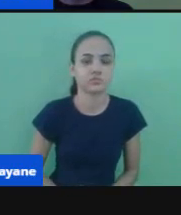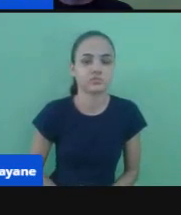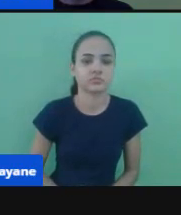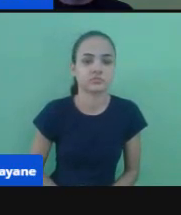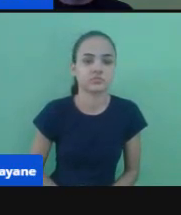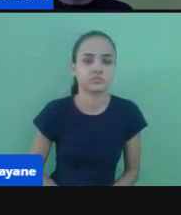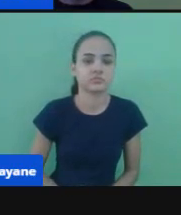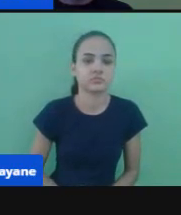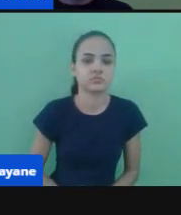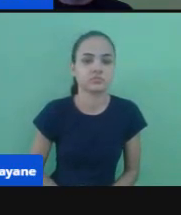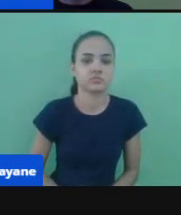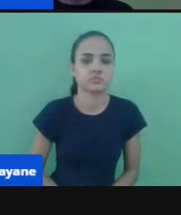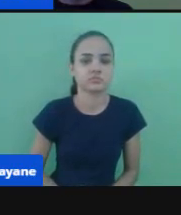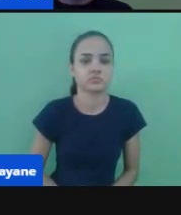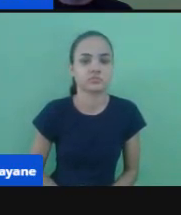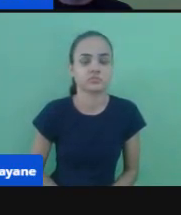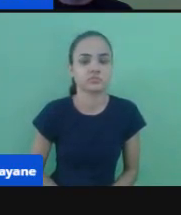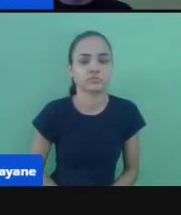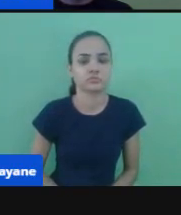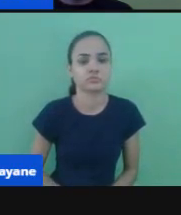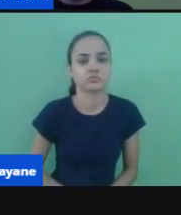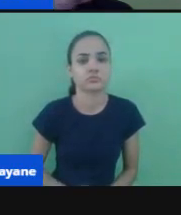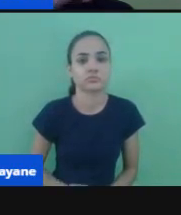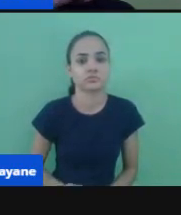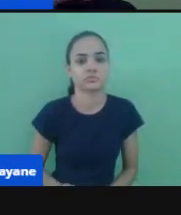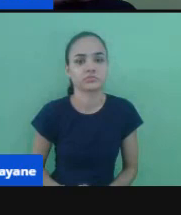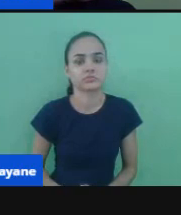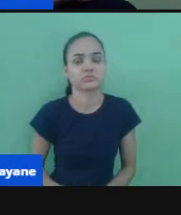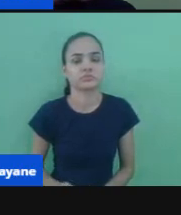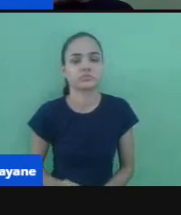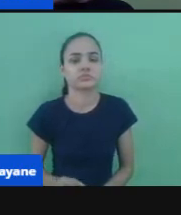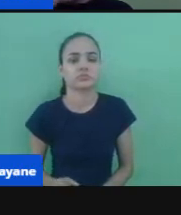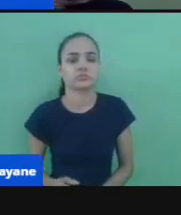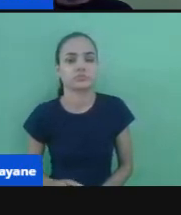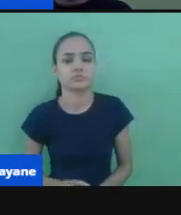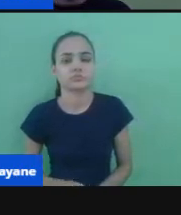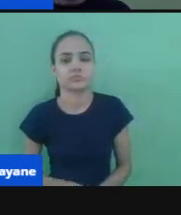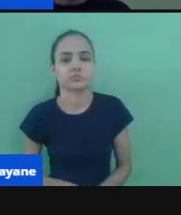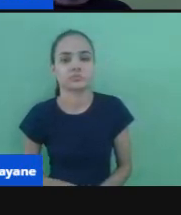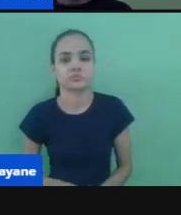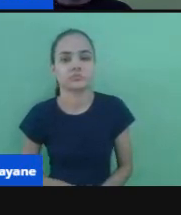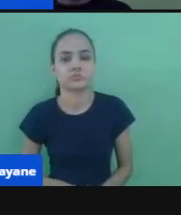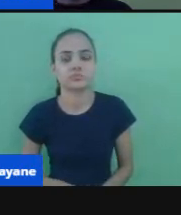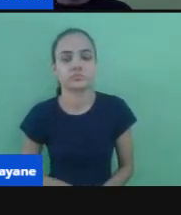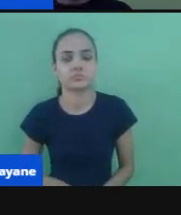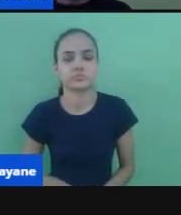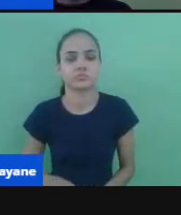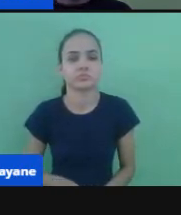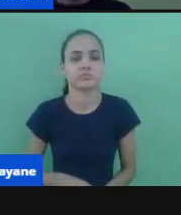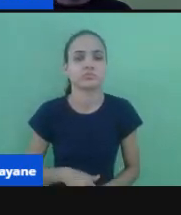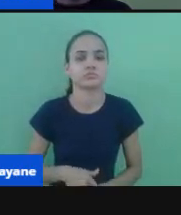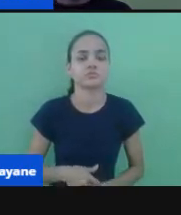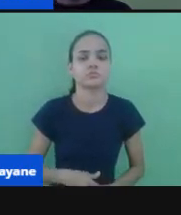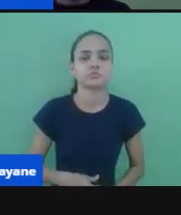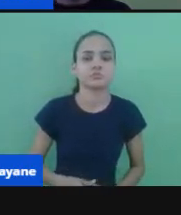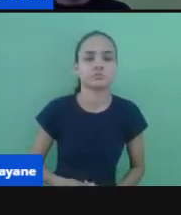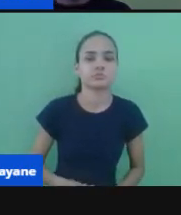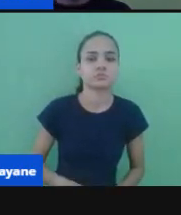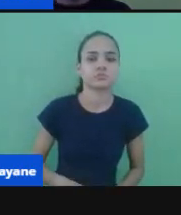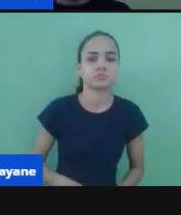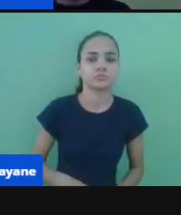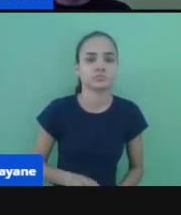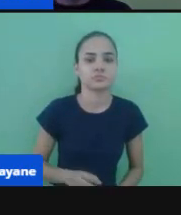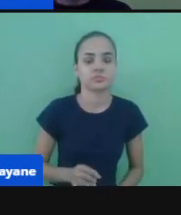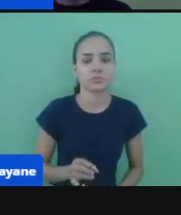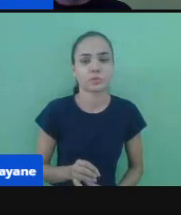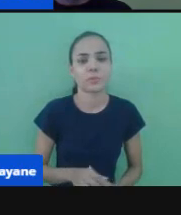Mourões de cerca, mudança de piano, relógios de igreja, borboletas de passagem, cataventos, cintas abdominais, produtos de porco, peles